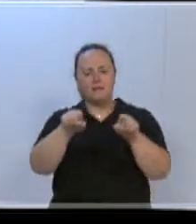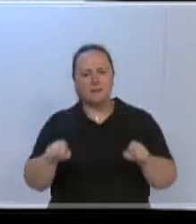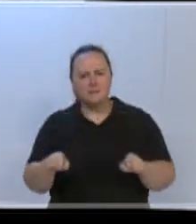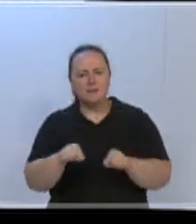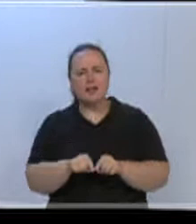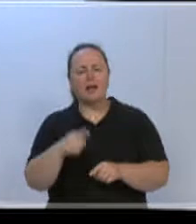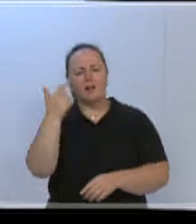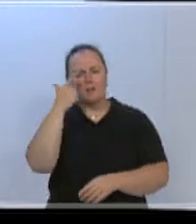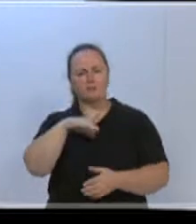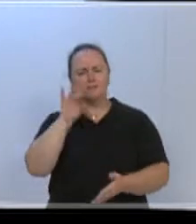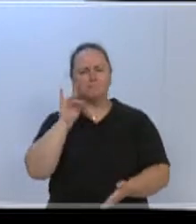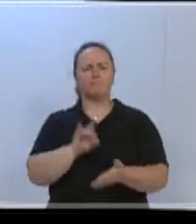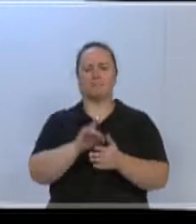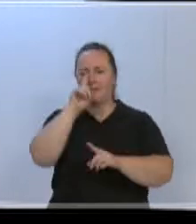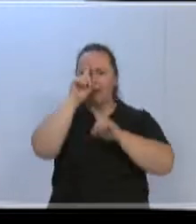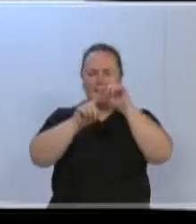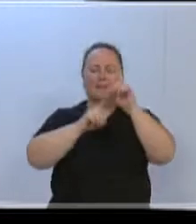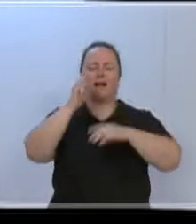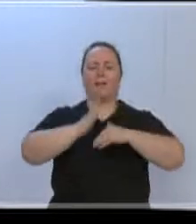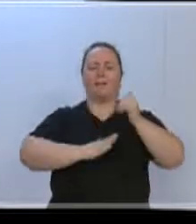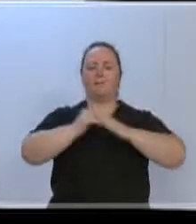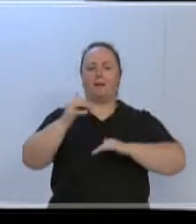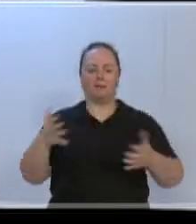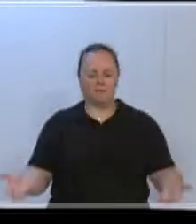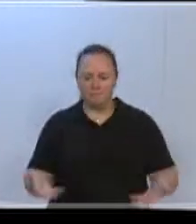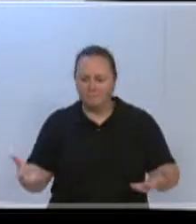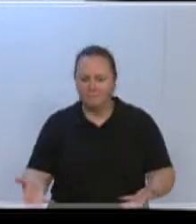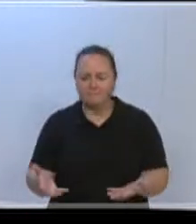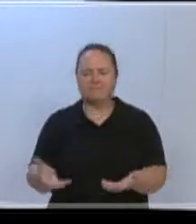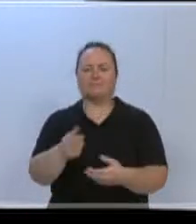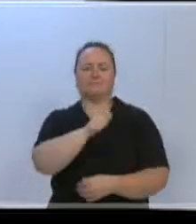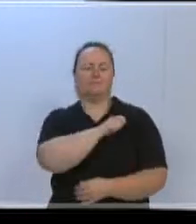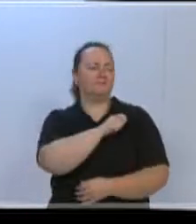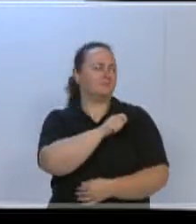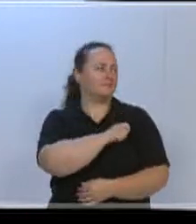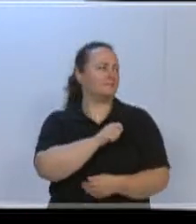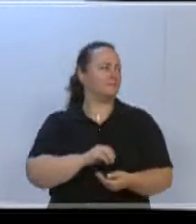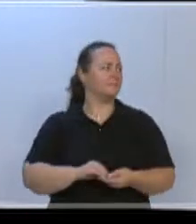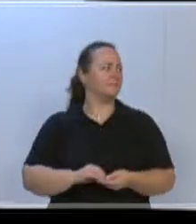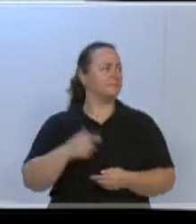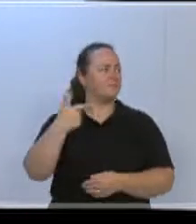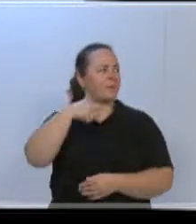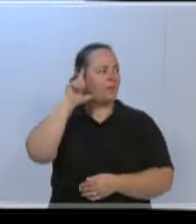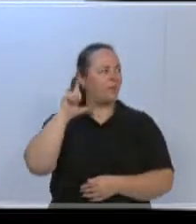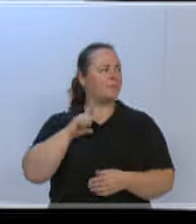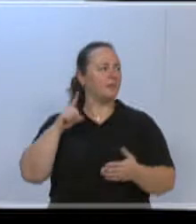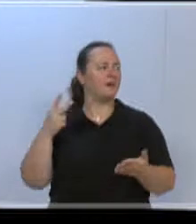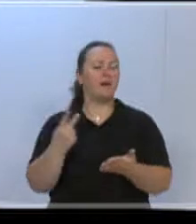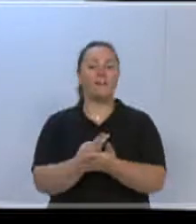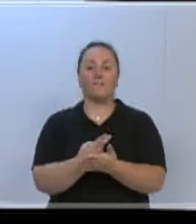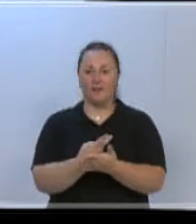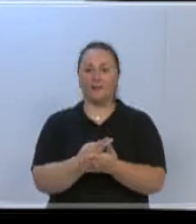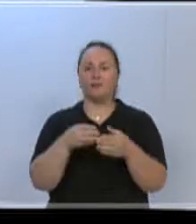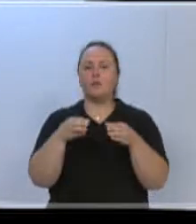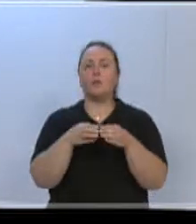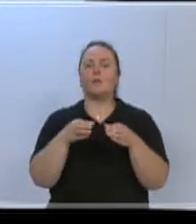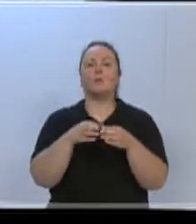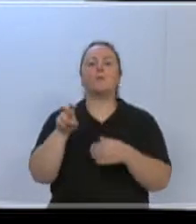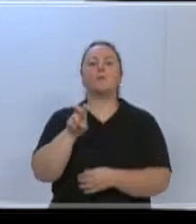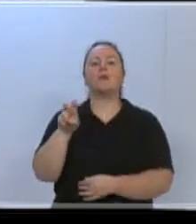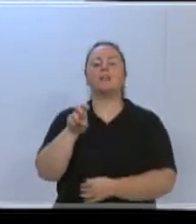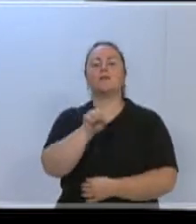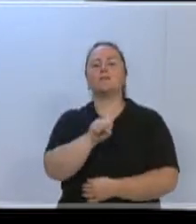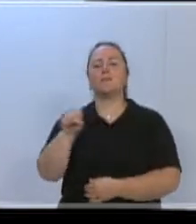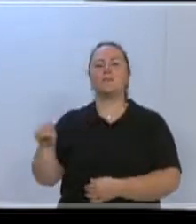e colocarem essas idéias na prática estimularem seus alunos ontem eu estive participando de um evento com a turma do quinto semestre de